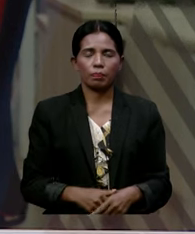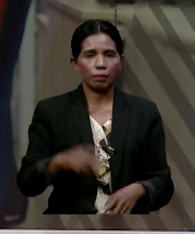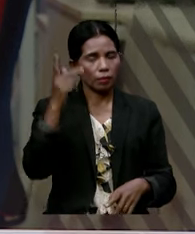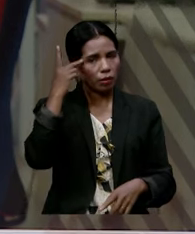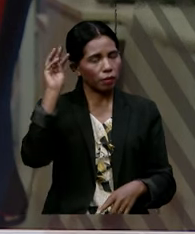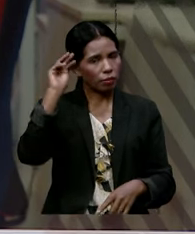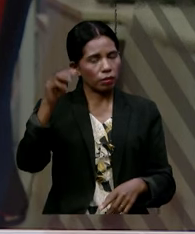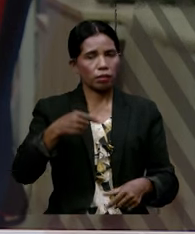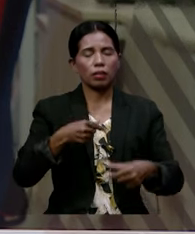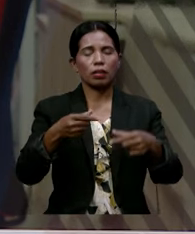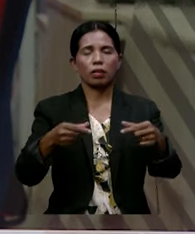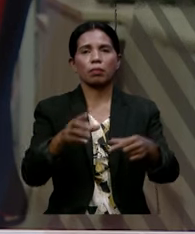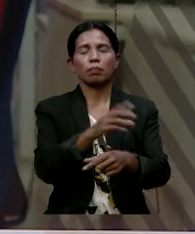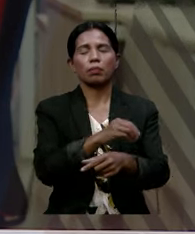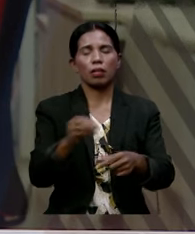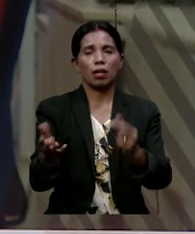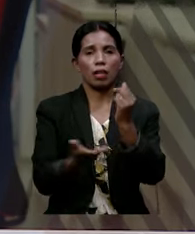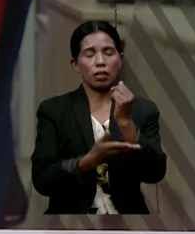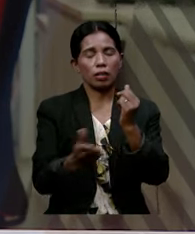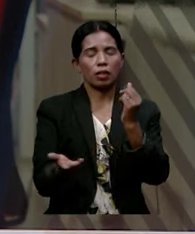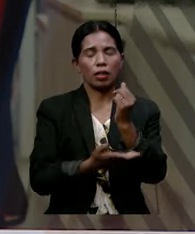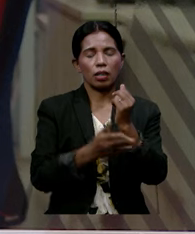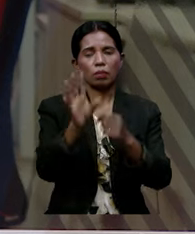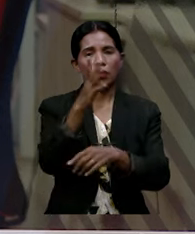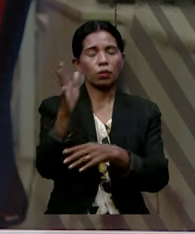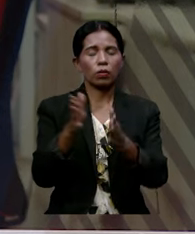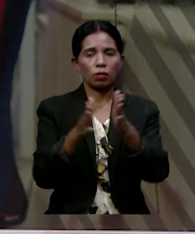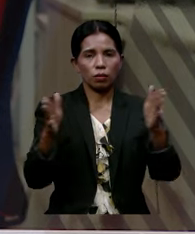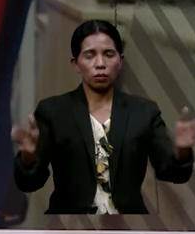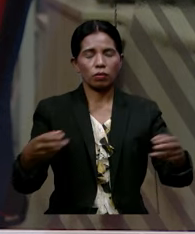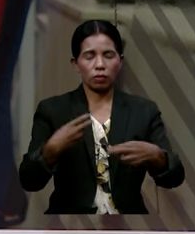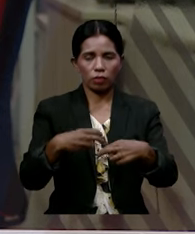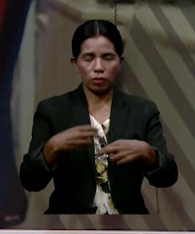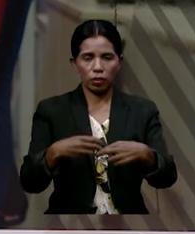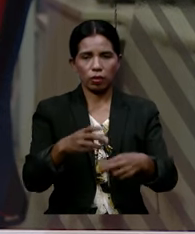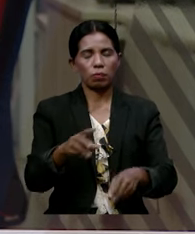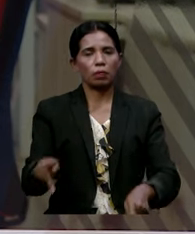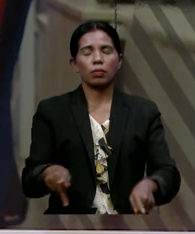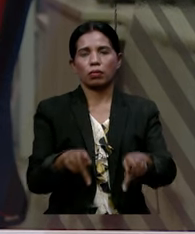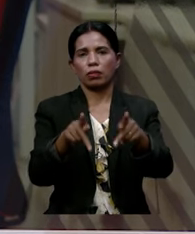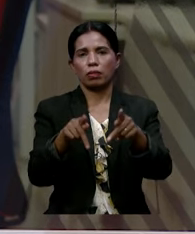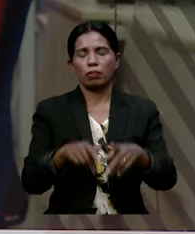Primeiro-ministro orienta bombeiros de Sei Rumbo Tolo e a Delta nebe for risco ba movimento o público.